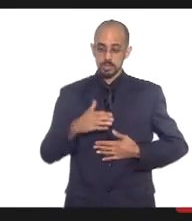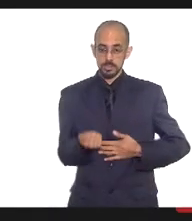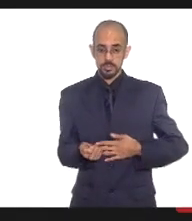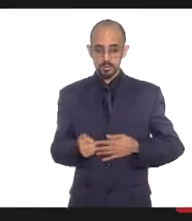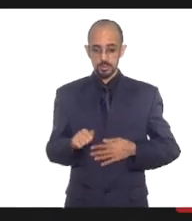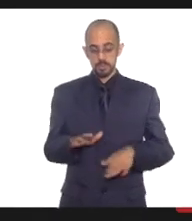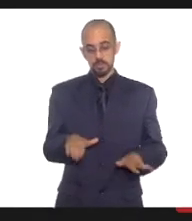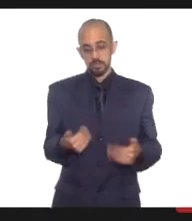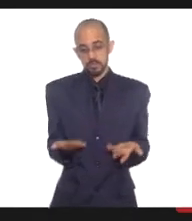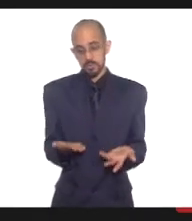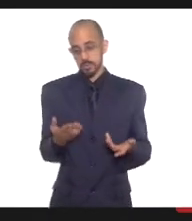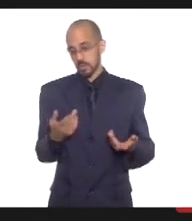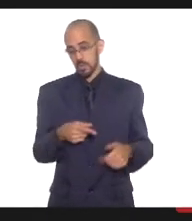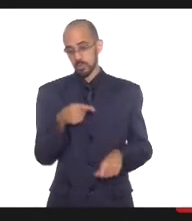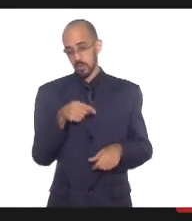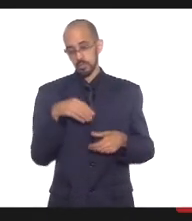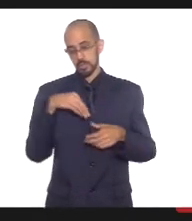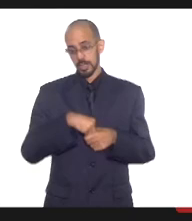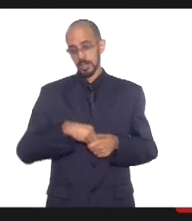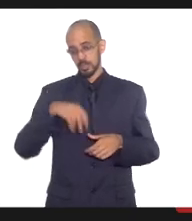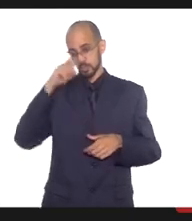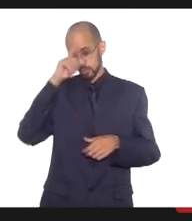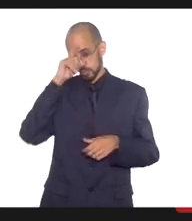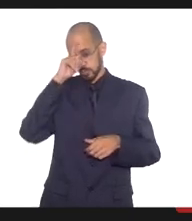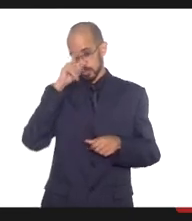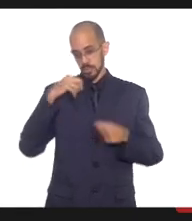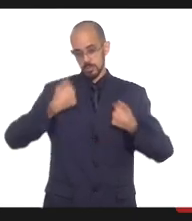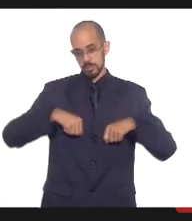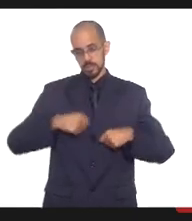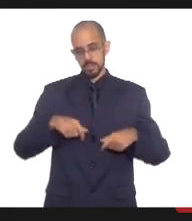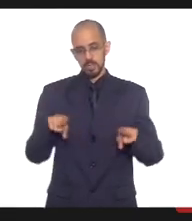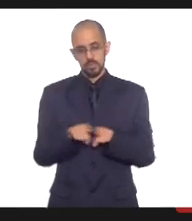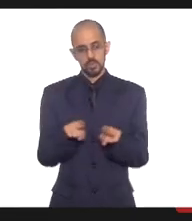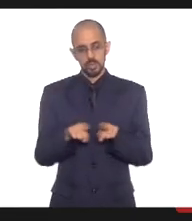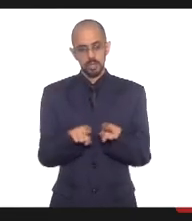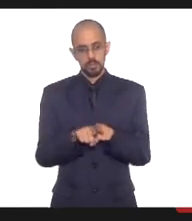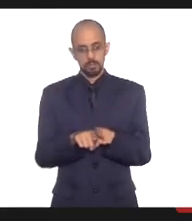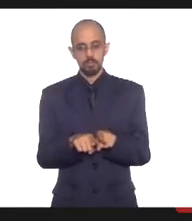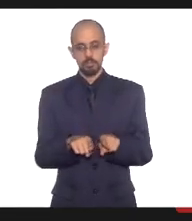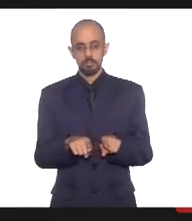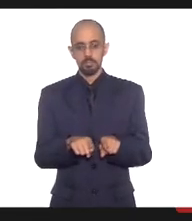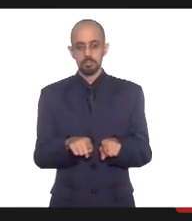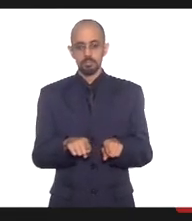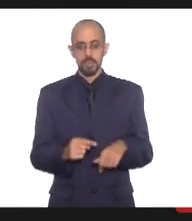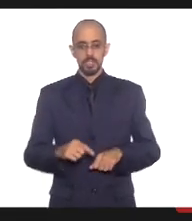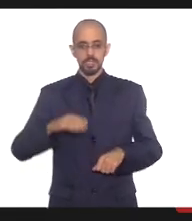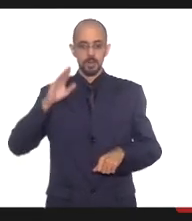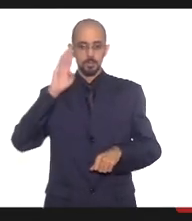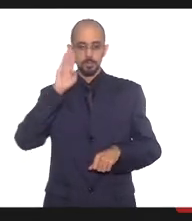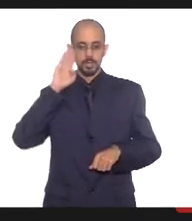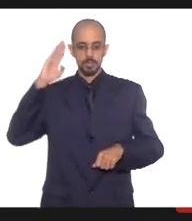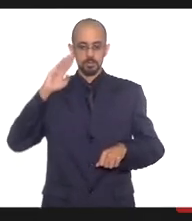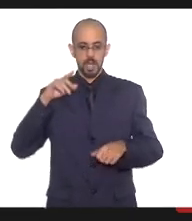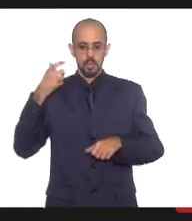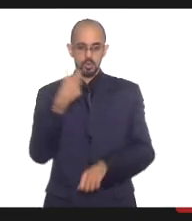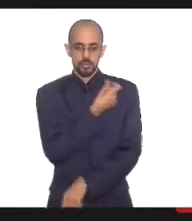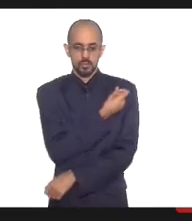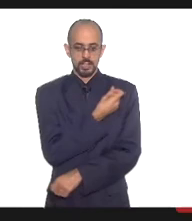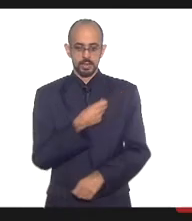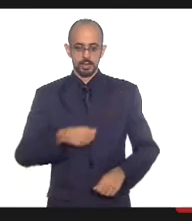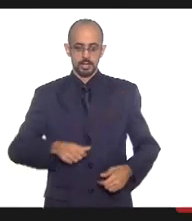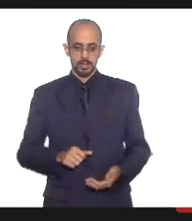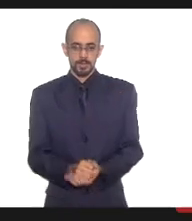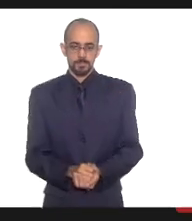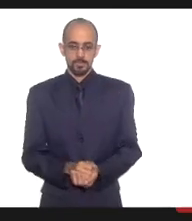e tão dentro dos hospitais e precisavam ser também é priorizados na vacinação e a gente